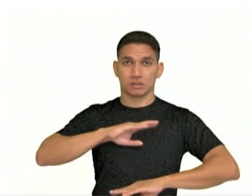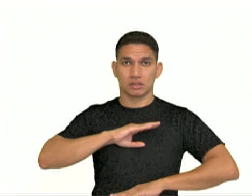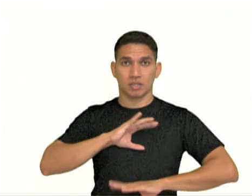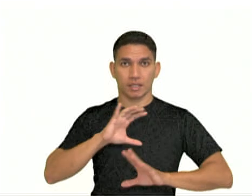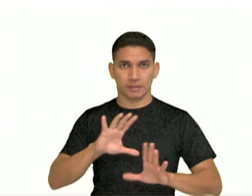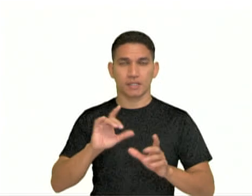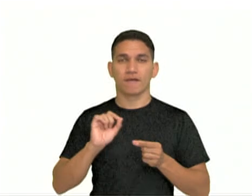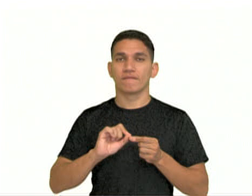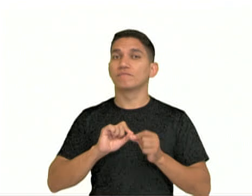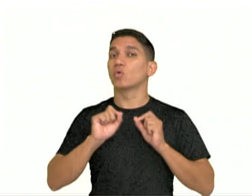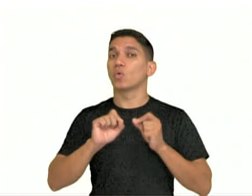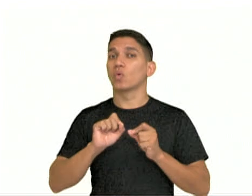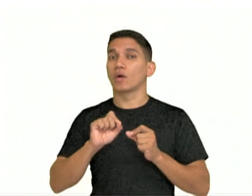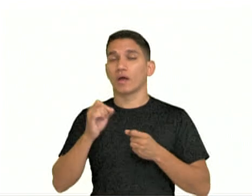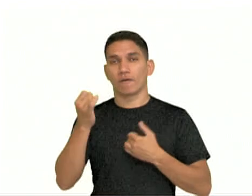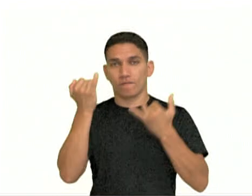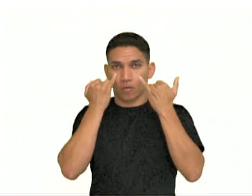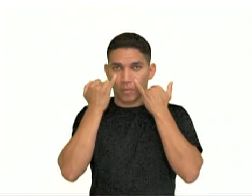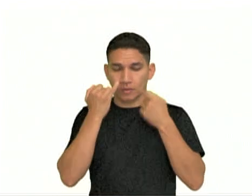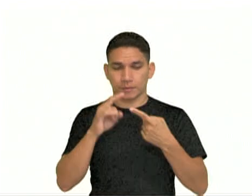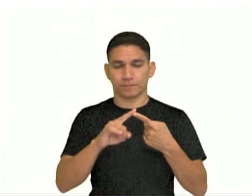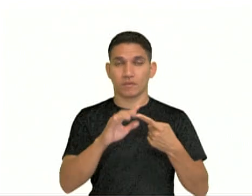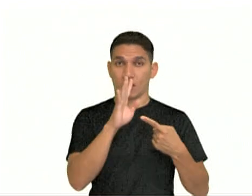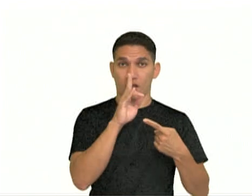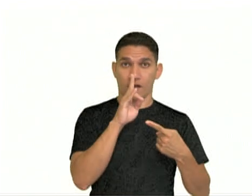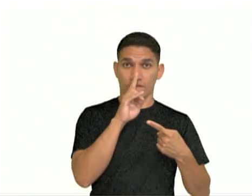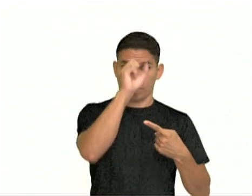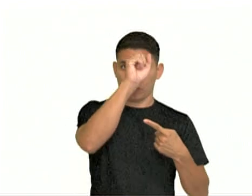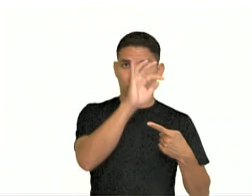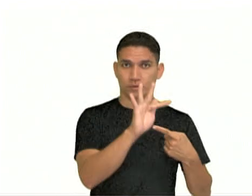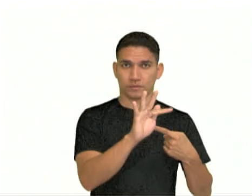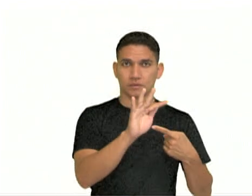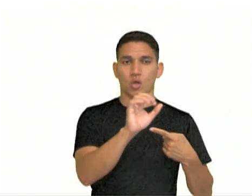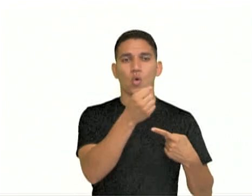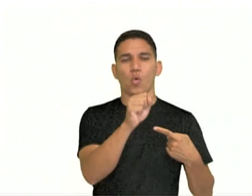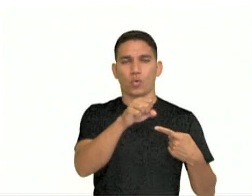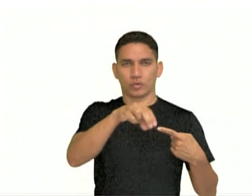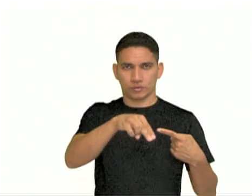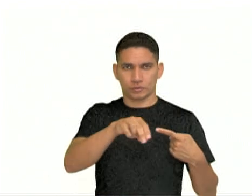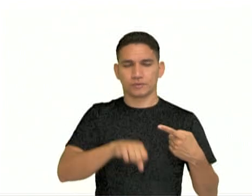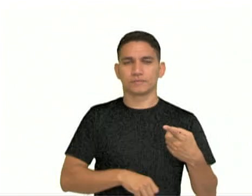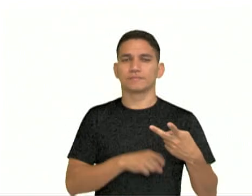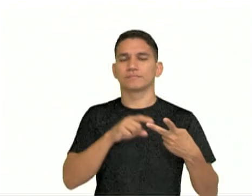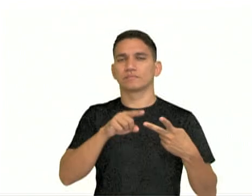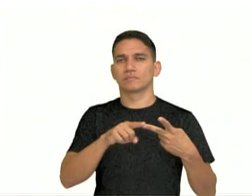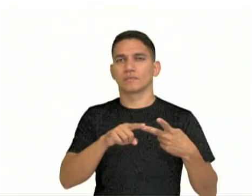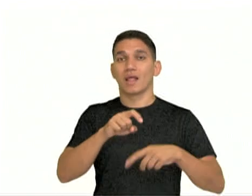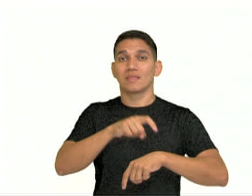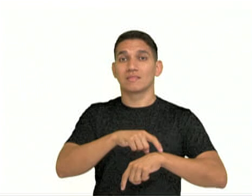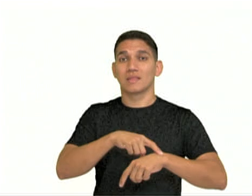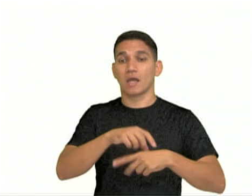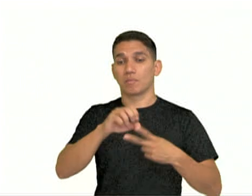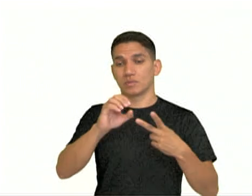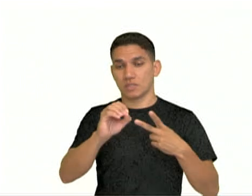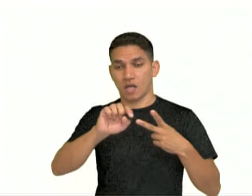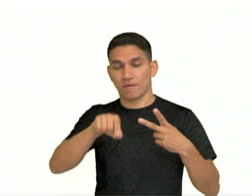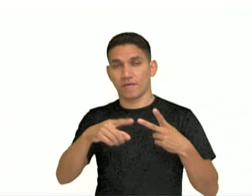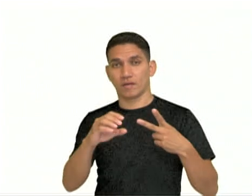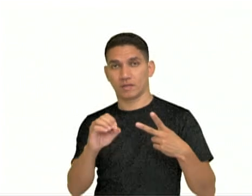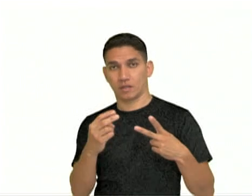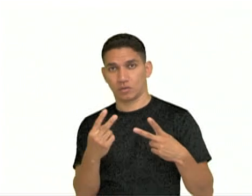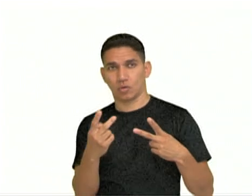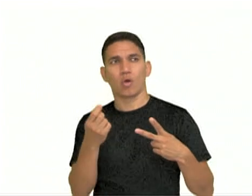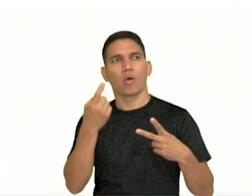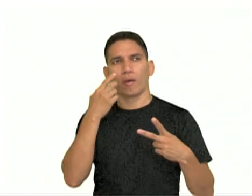aqui pegando o dado força, que é 8 newtons, nós temos o intervalo de tempo, que é 0,02, e aí eu posso aplicar na